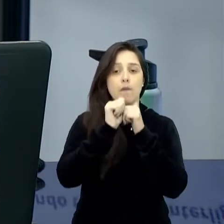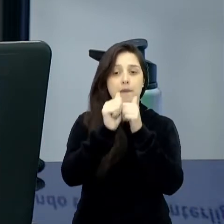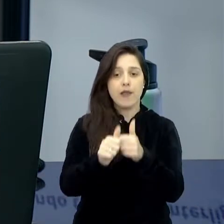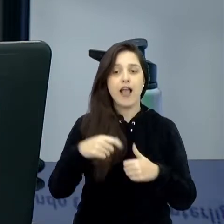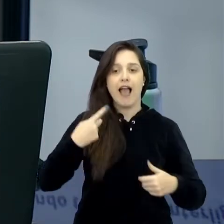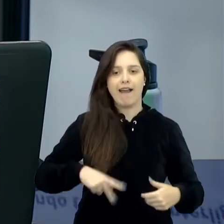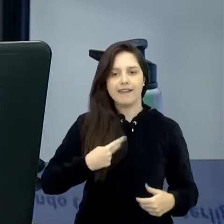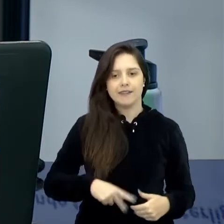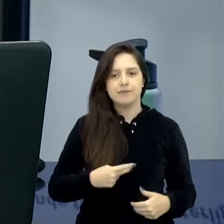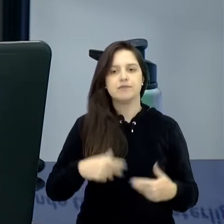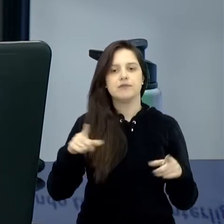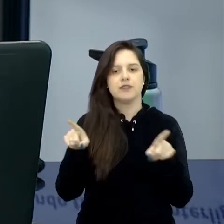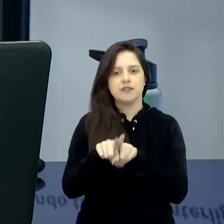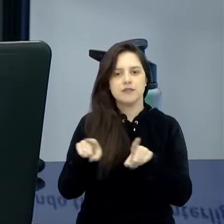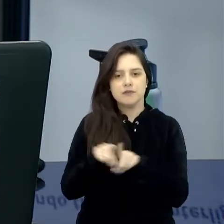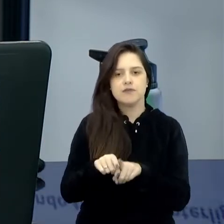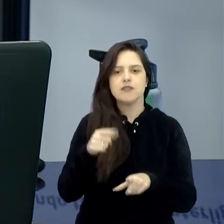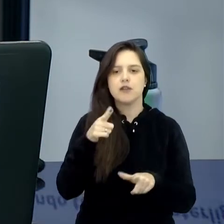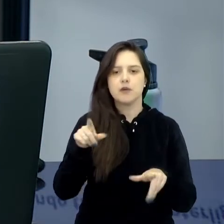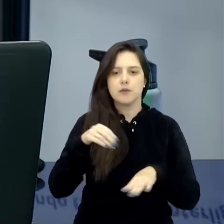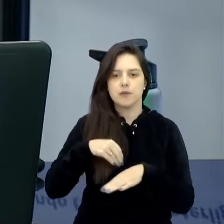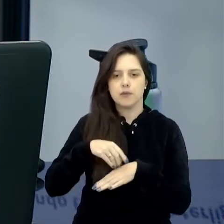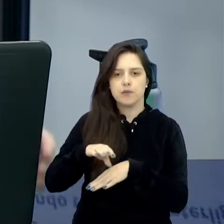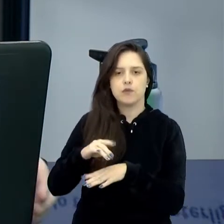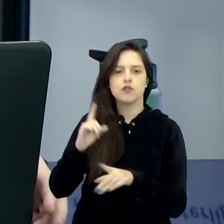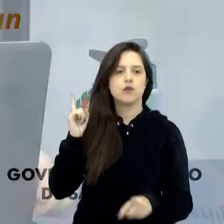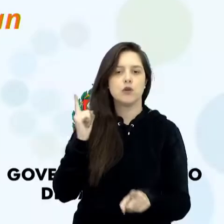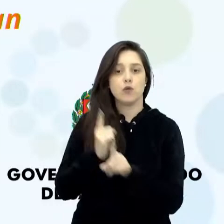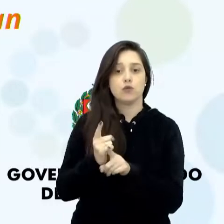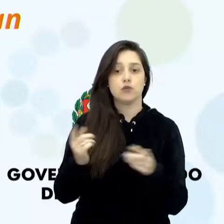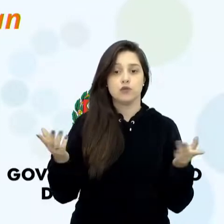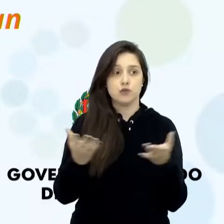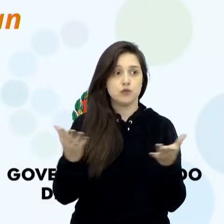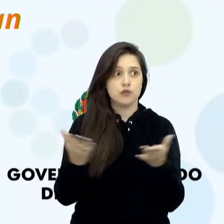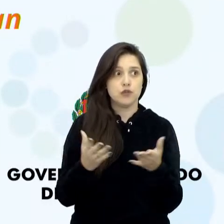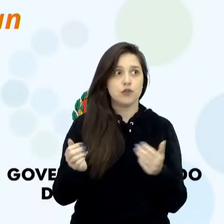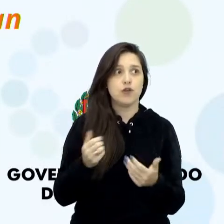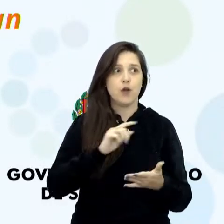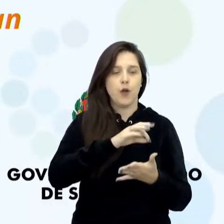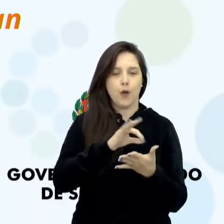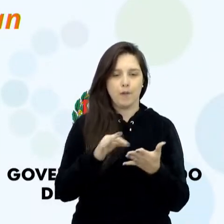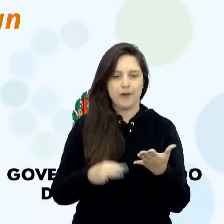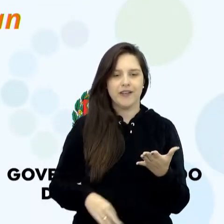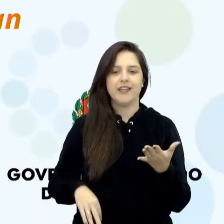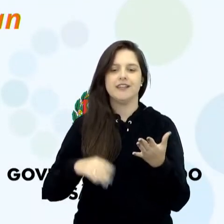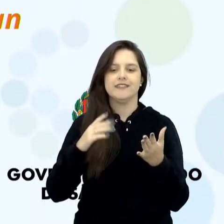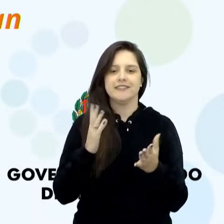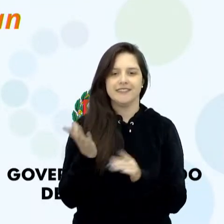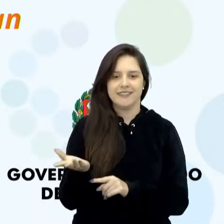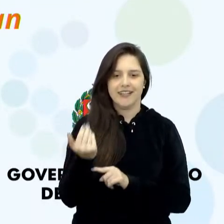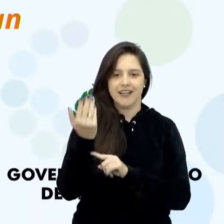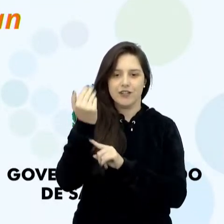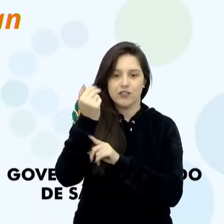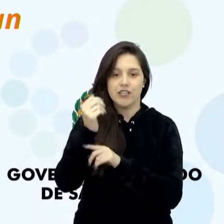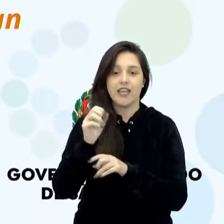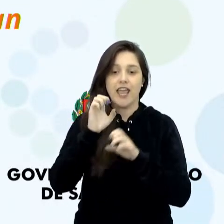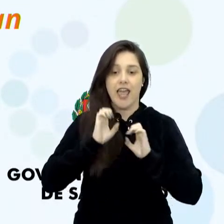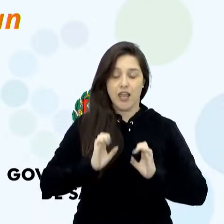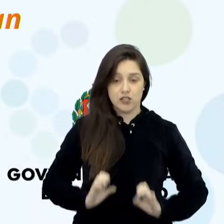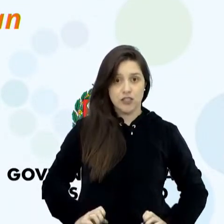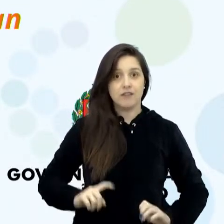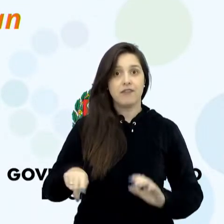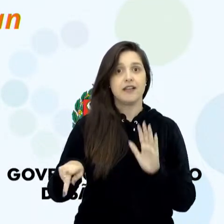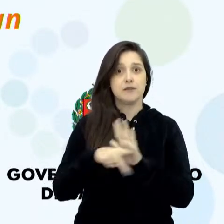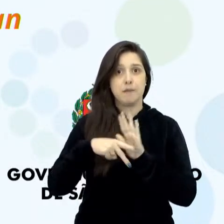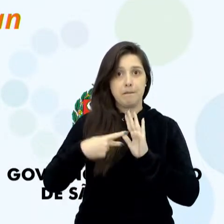aqui. Já cantei a bola para vocês. O encontro de hoje vai ser do componente Ciência, Tecnologia e Ética, que faz